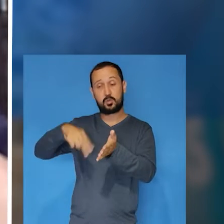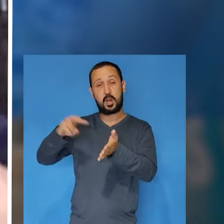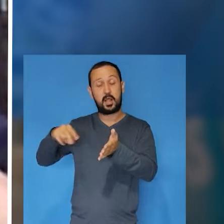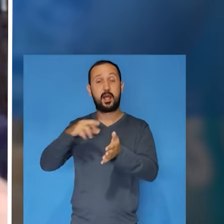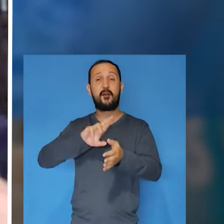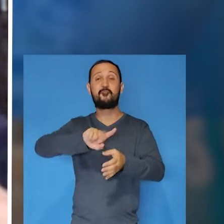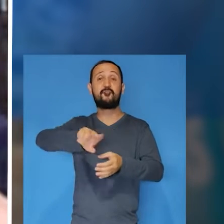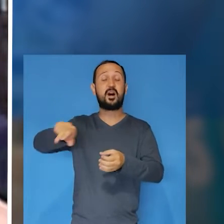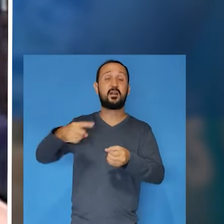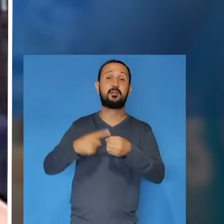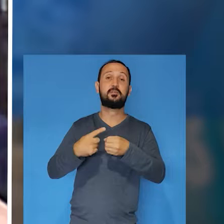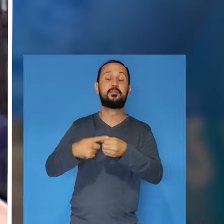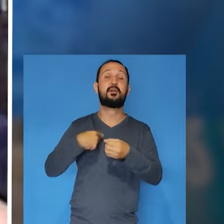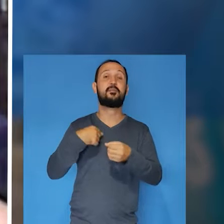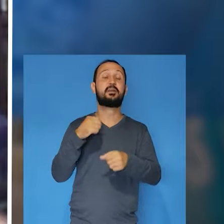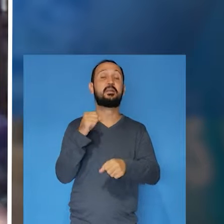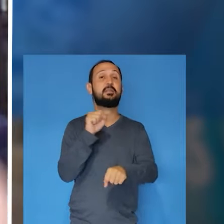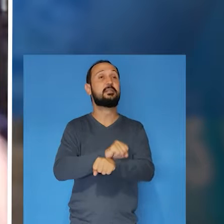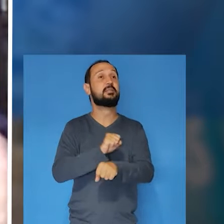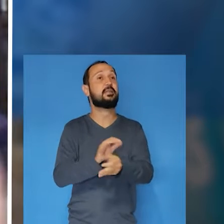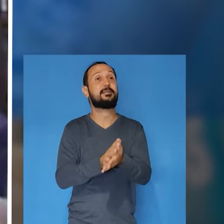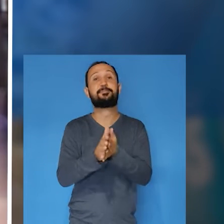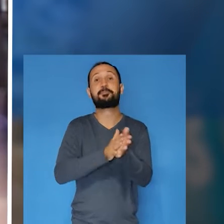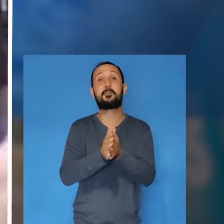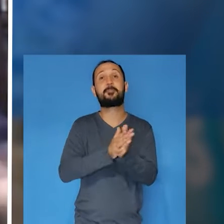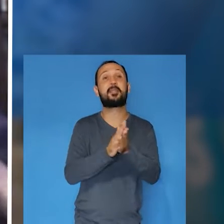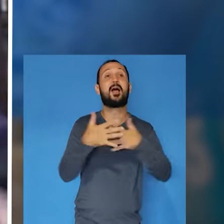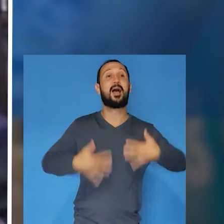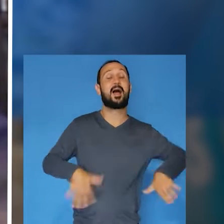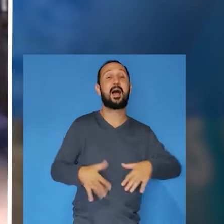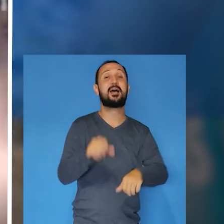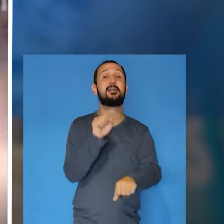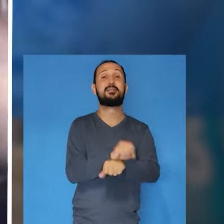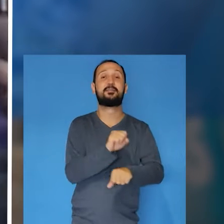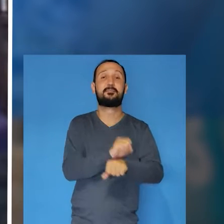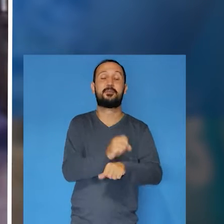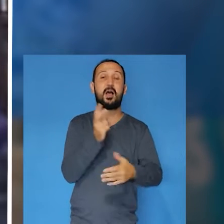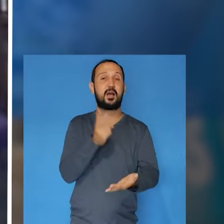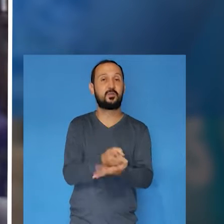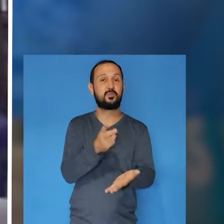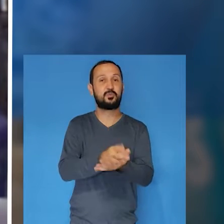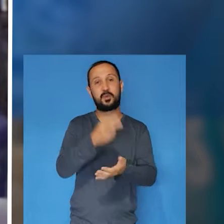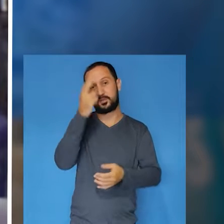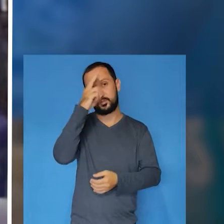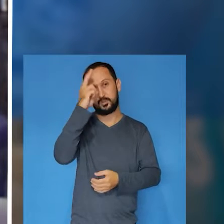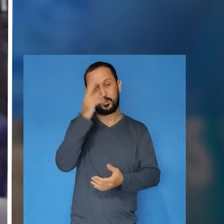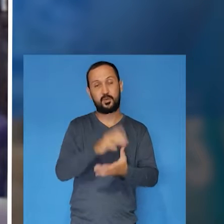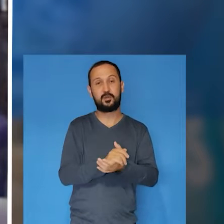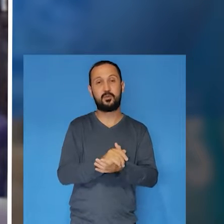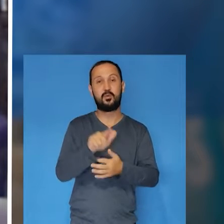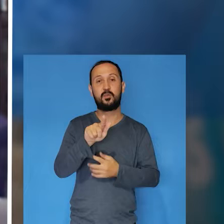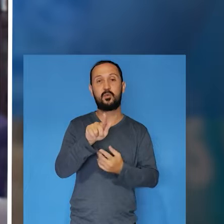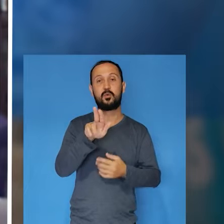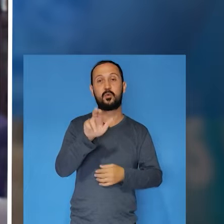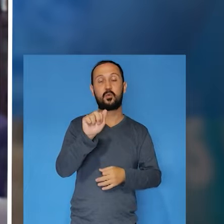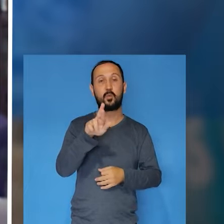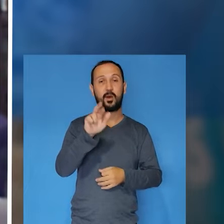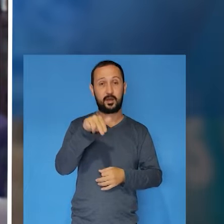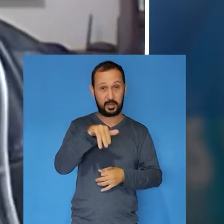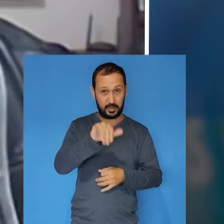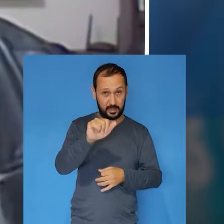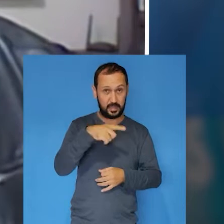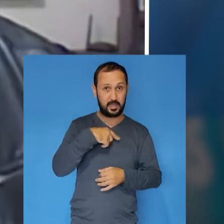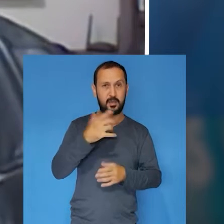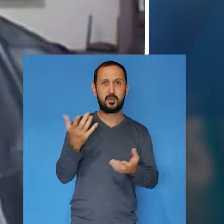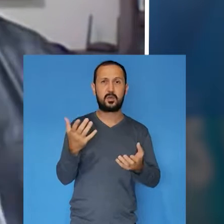em diversas cidades e estados, né, ficam ansiosos na expectativa da continuação da sua história, né? O Guarani, por